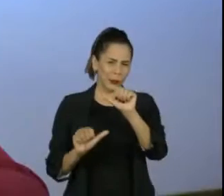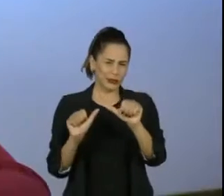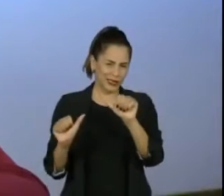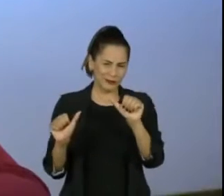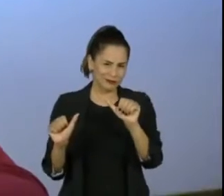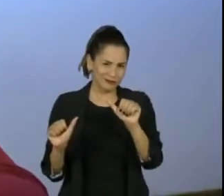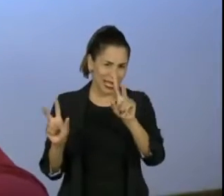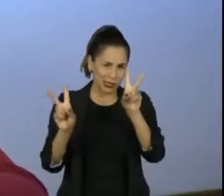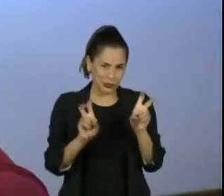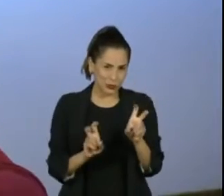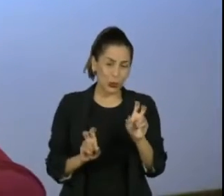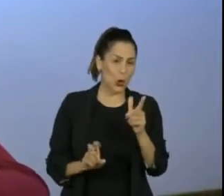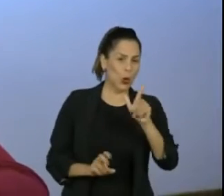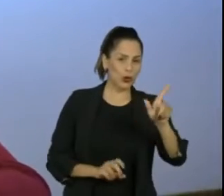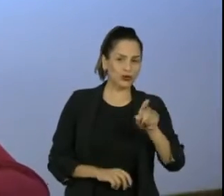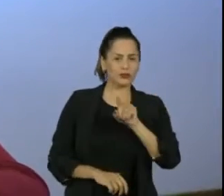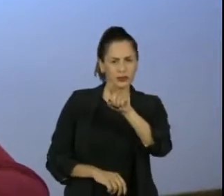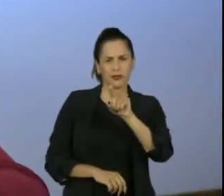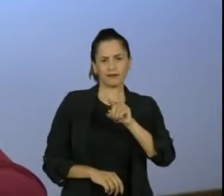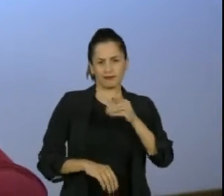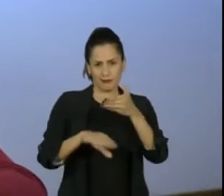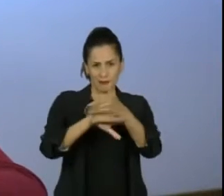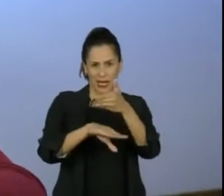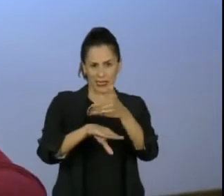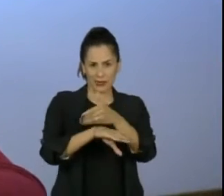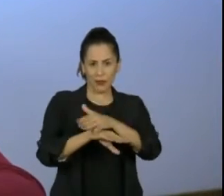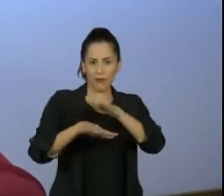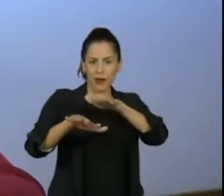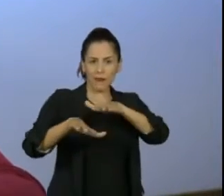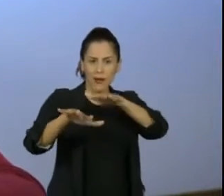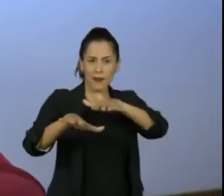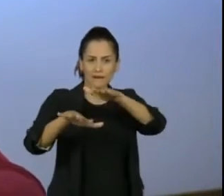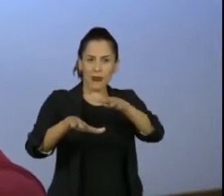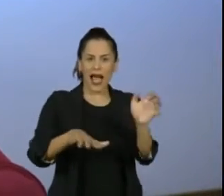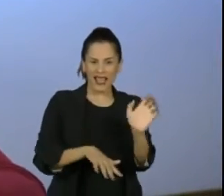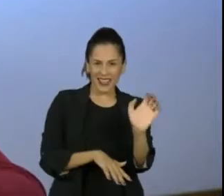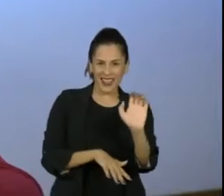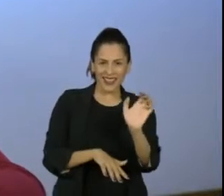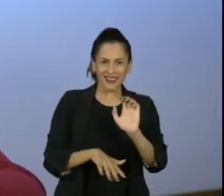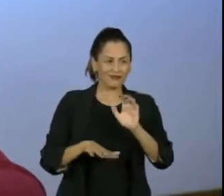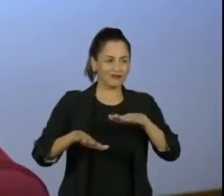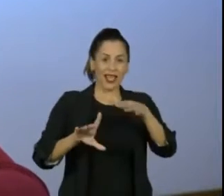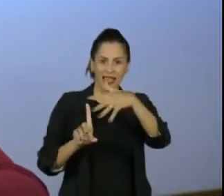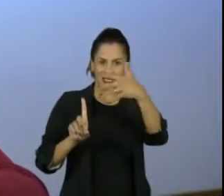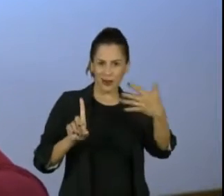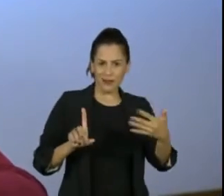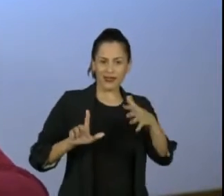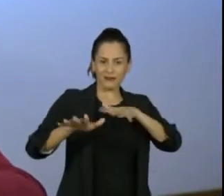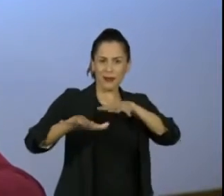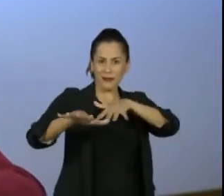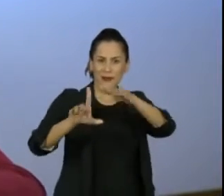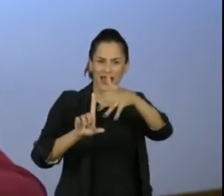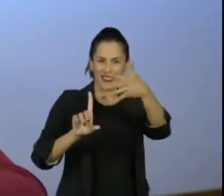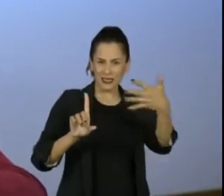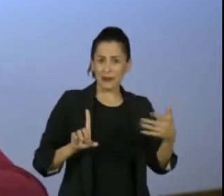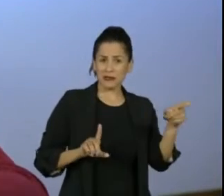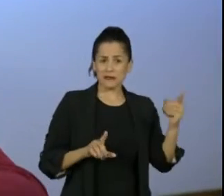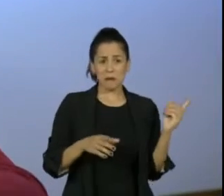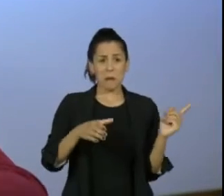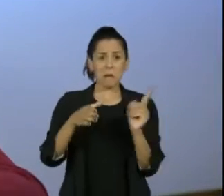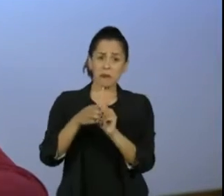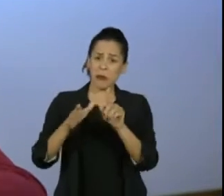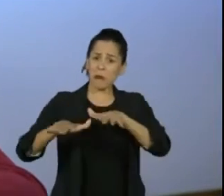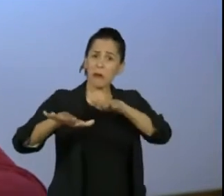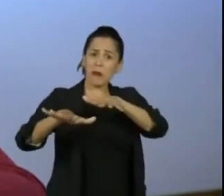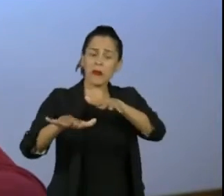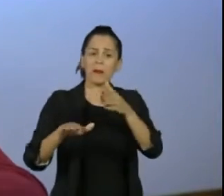parada gay e foi muito criticado pela sua base na Câmara Municipal, base religiosa, por ter ido à parada gay. Ao mesmo tempo, o